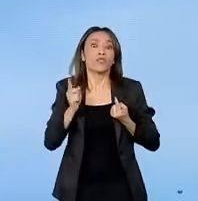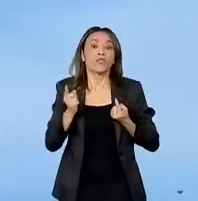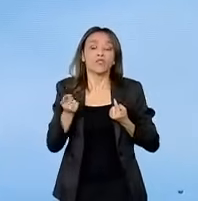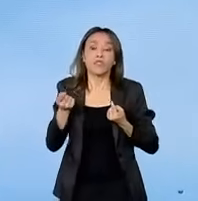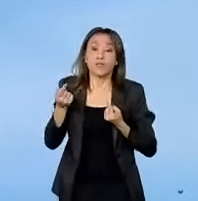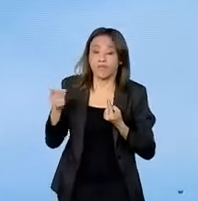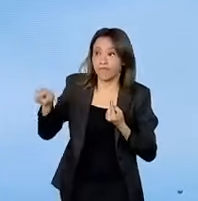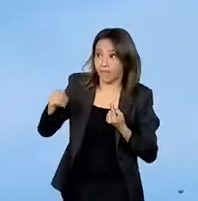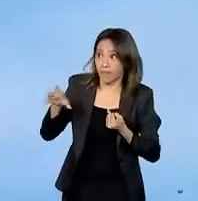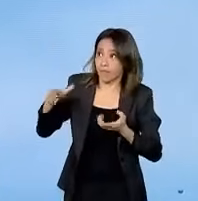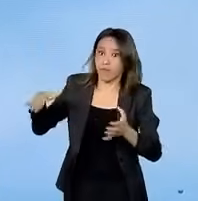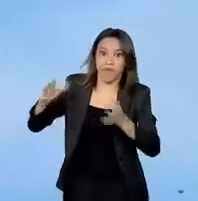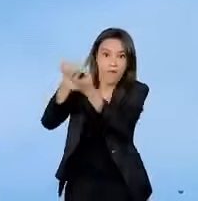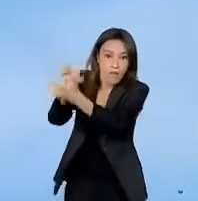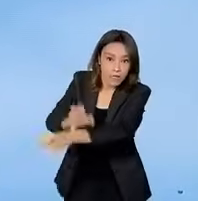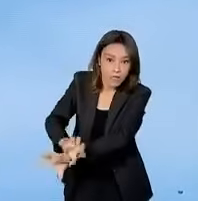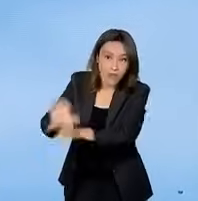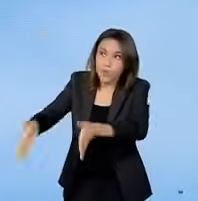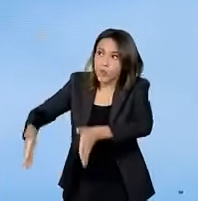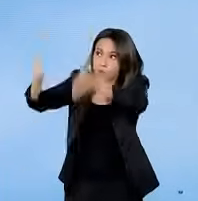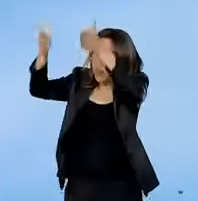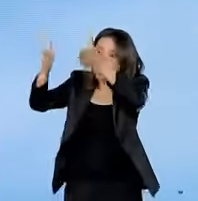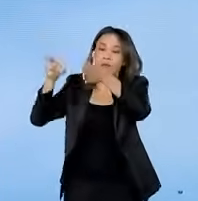Ao todo, foram selecionadas